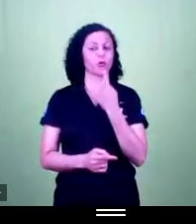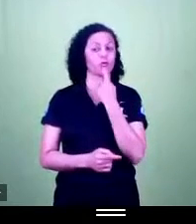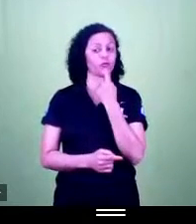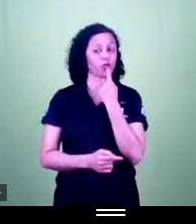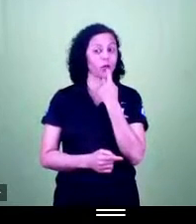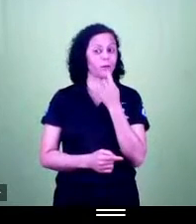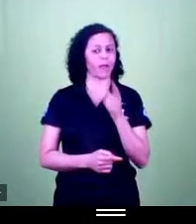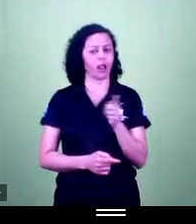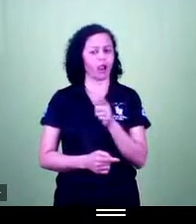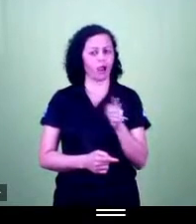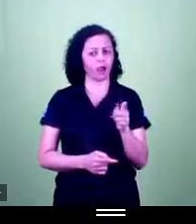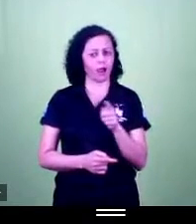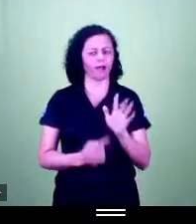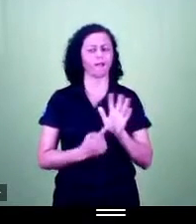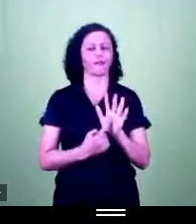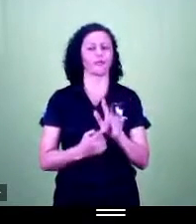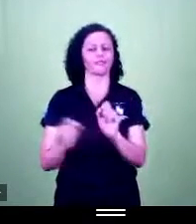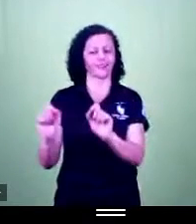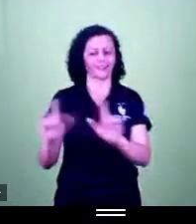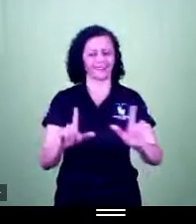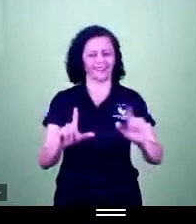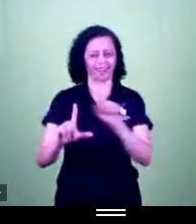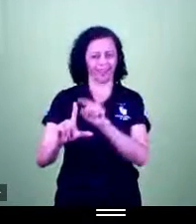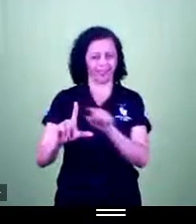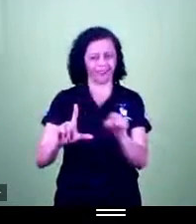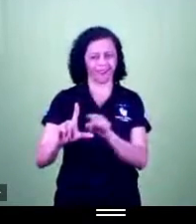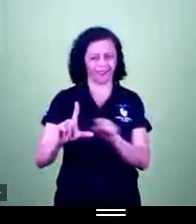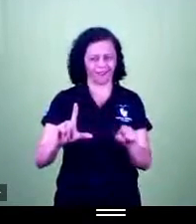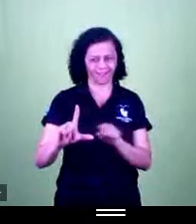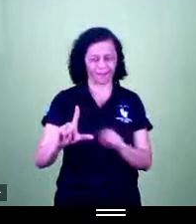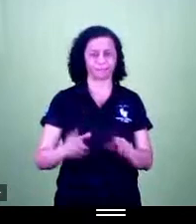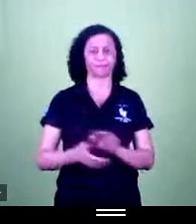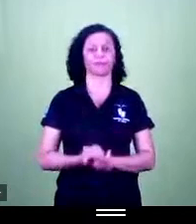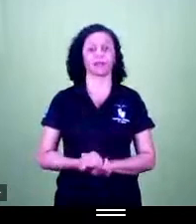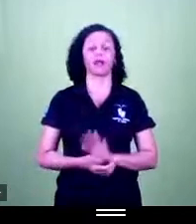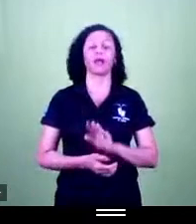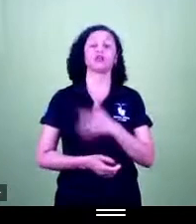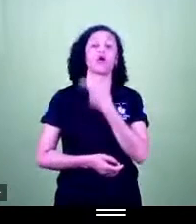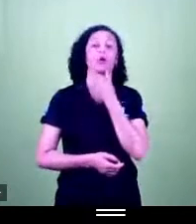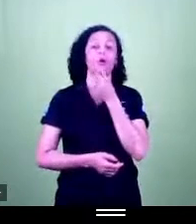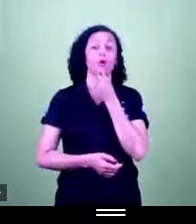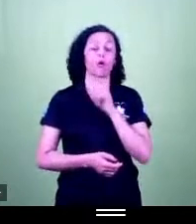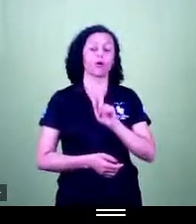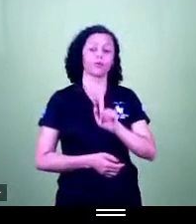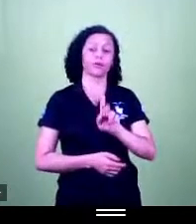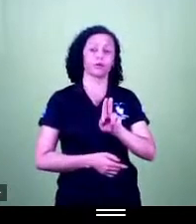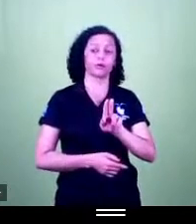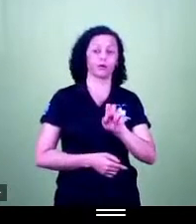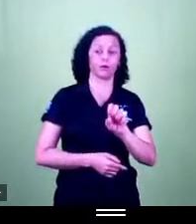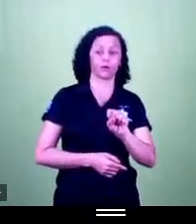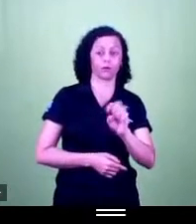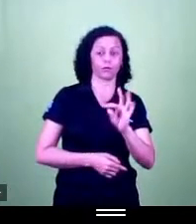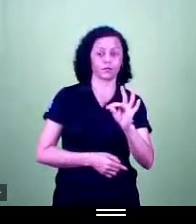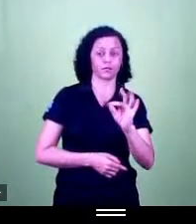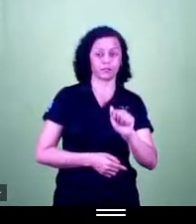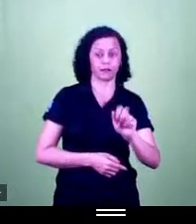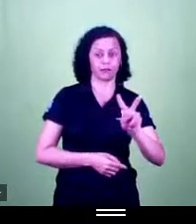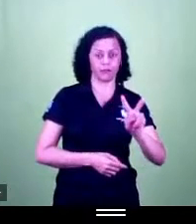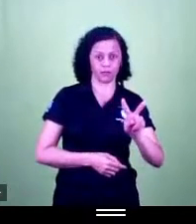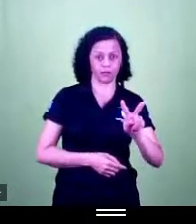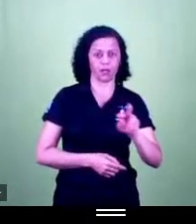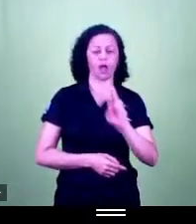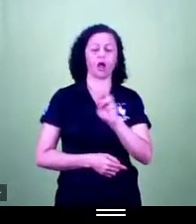viajado aqui, ó. Isso, beleza, olha só. Gustav Robert Kirchhoff, né, ele era um físico alemão, rapaz. E